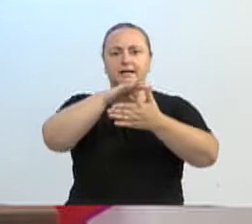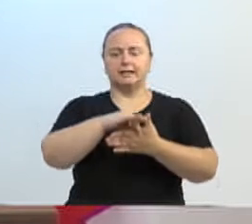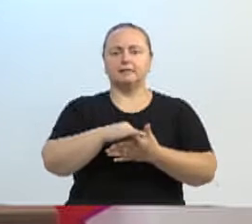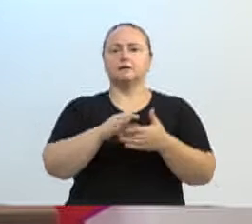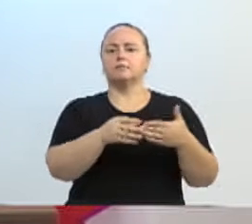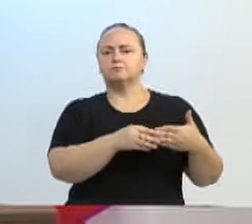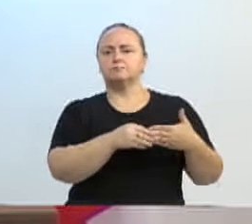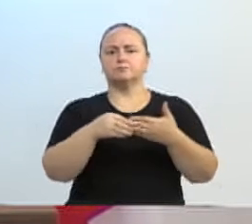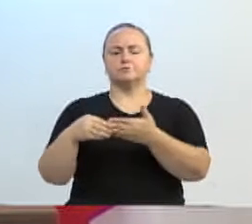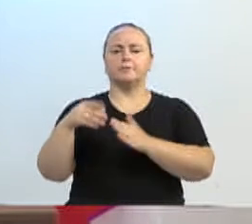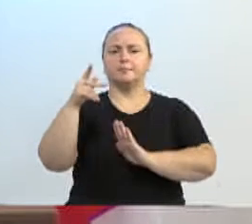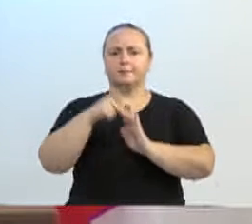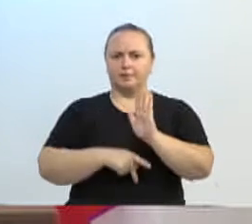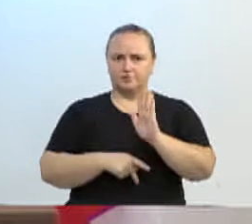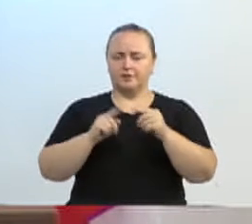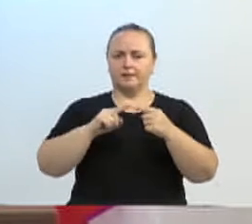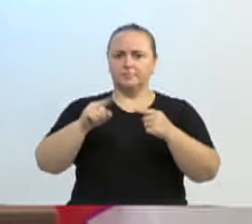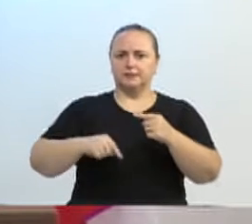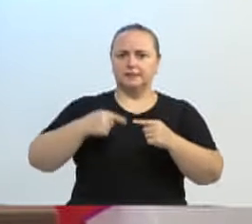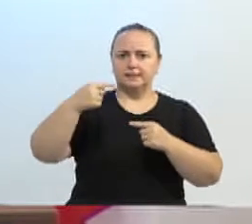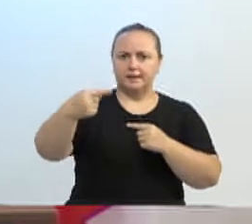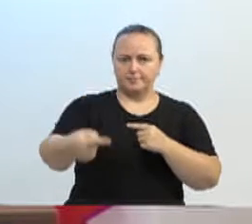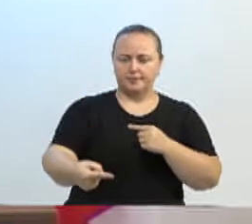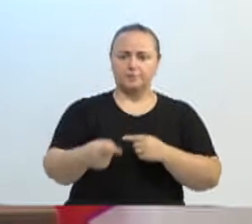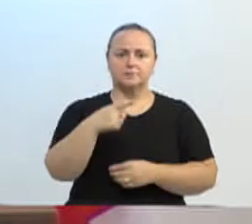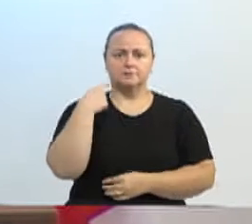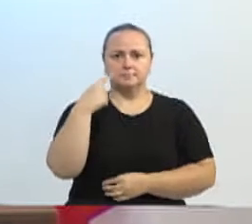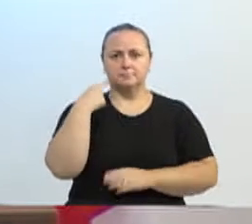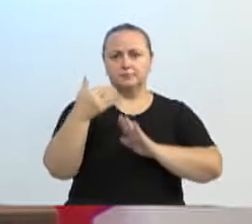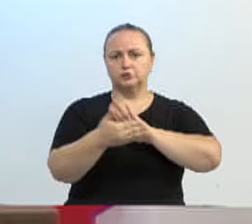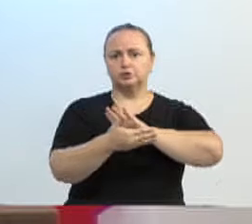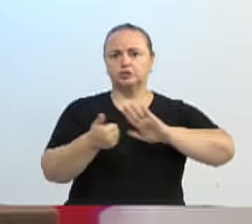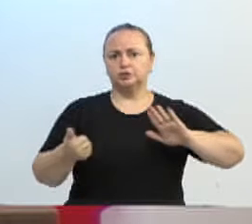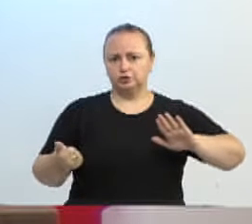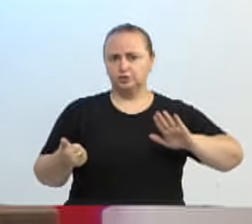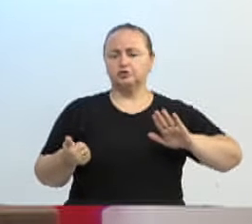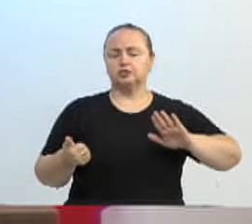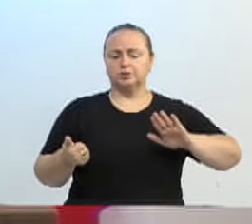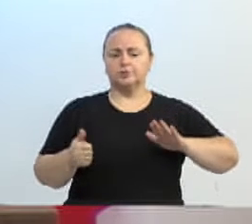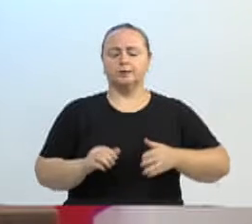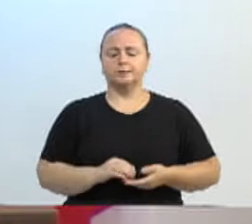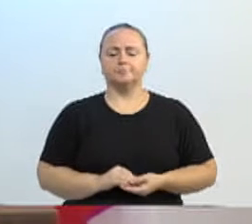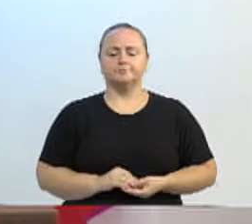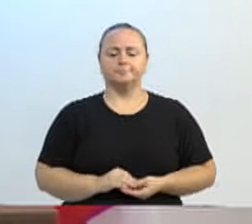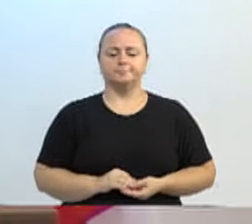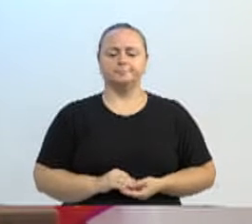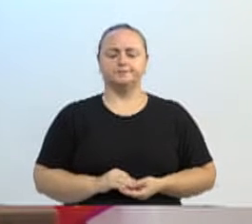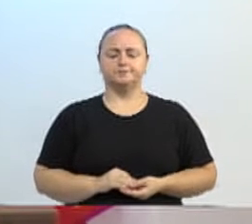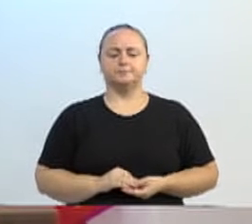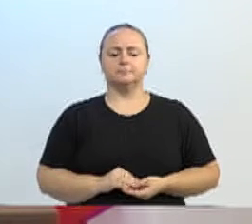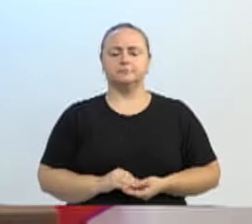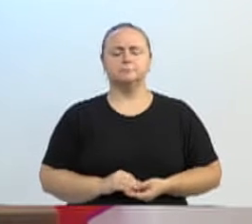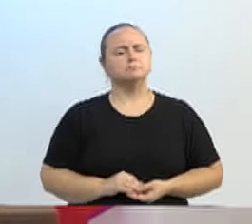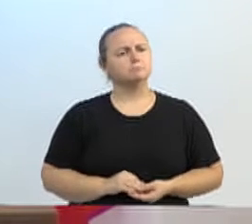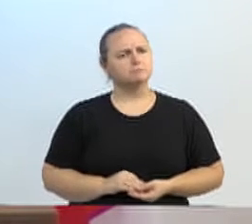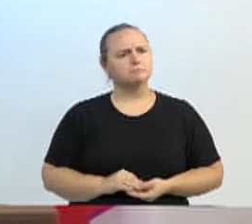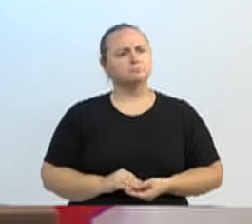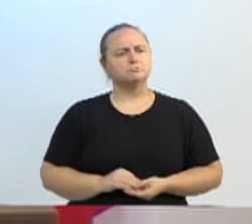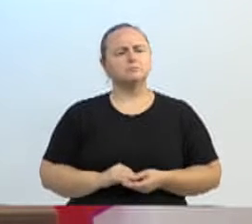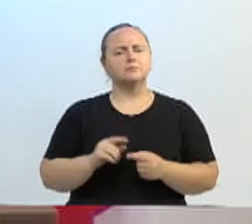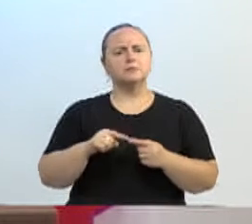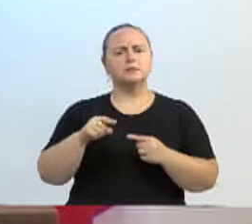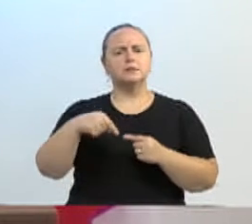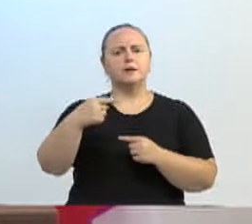qual, depois, na sequência, o vereador Marcelo retirou esse projeto e o município encaminhou, no final de